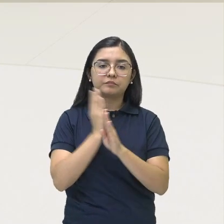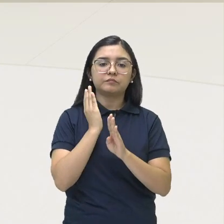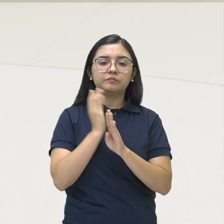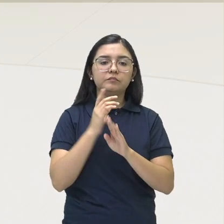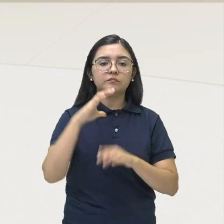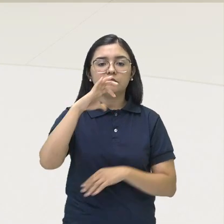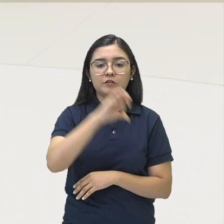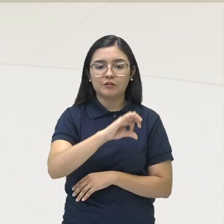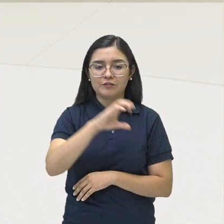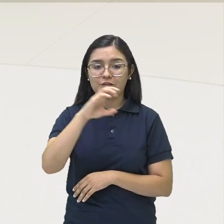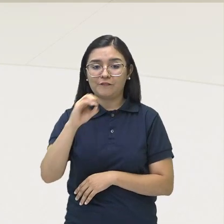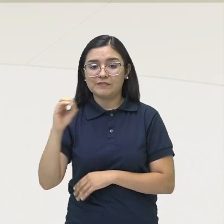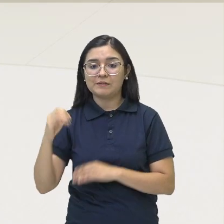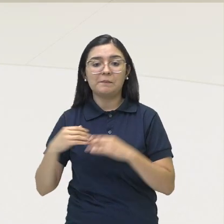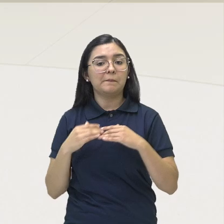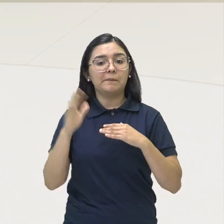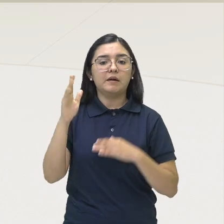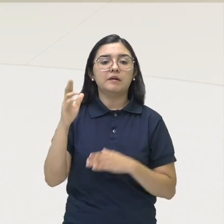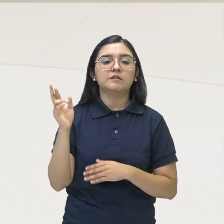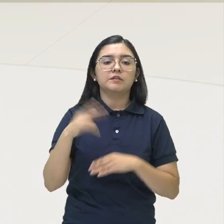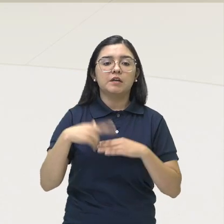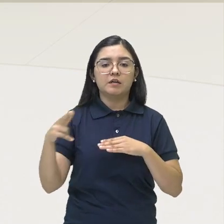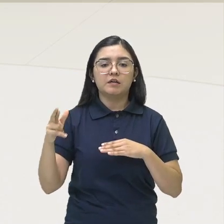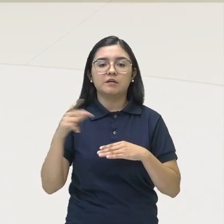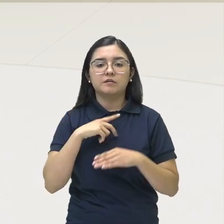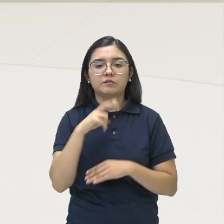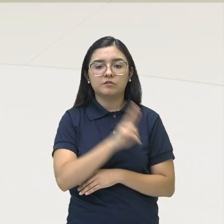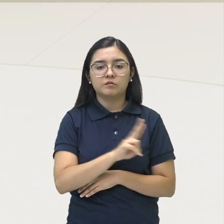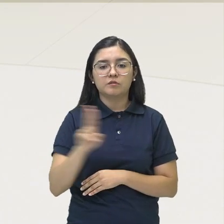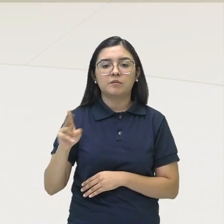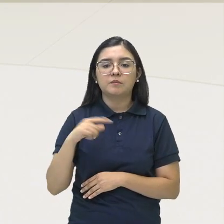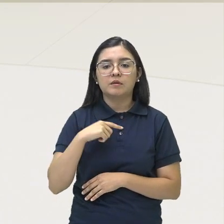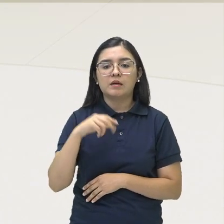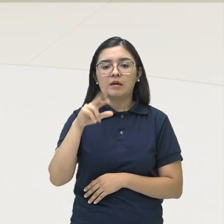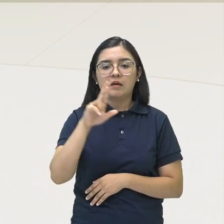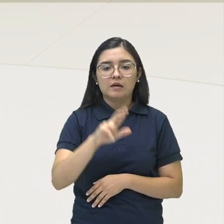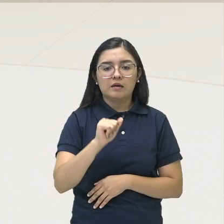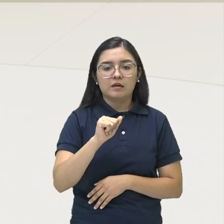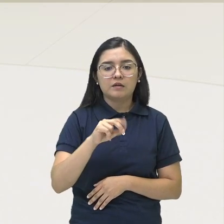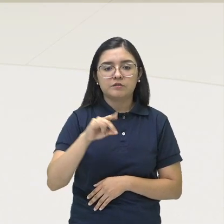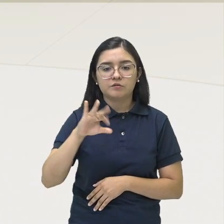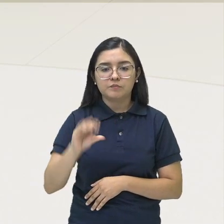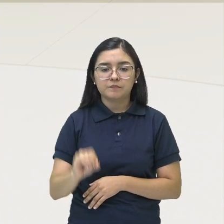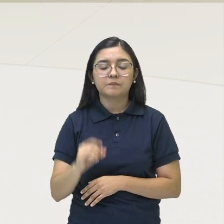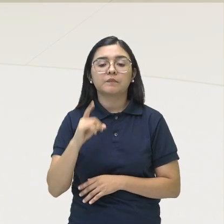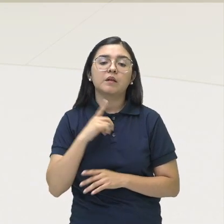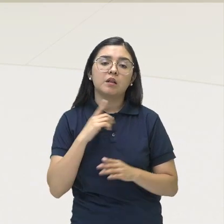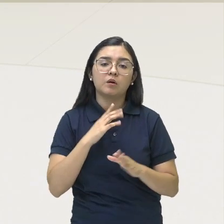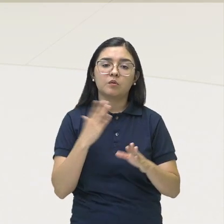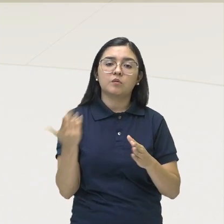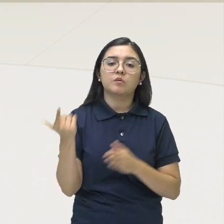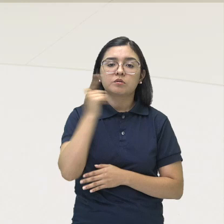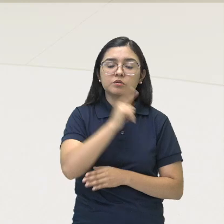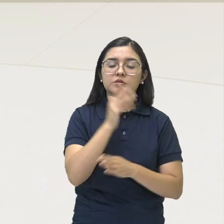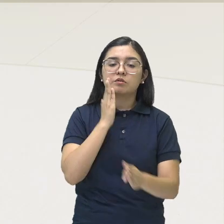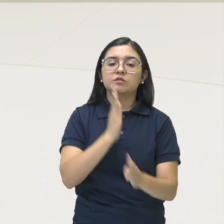é 900 vezes mais radioativo e ela chamou de rádio, tá? Então, a Marie conseguiu identificar